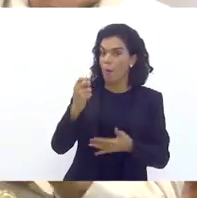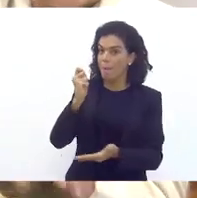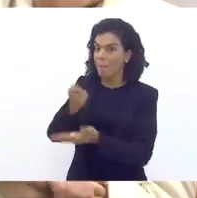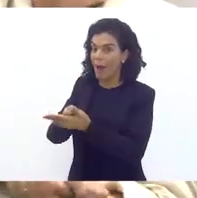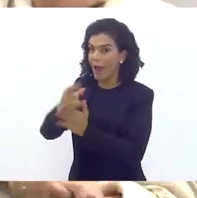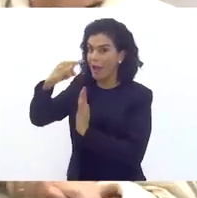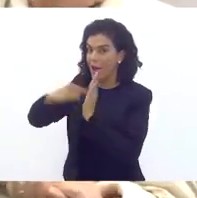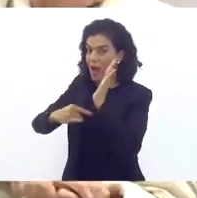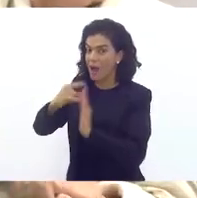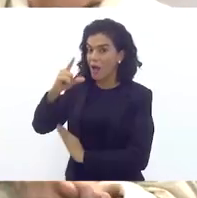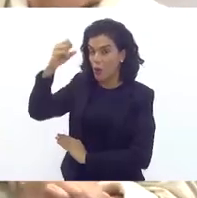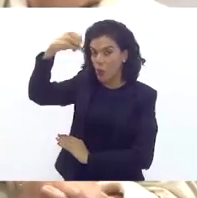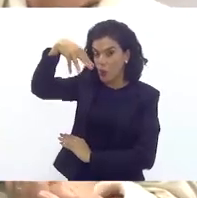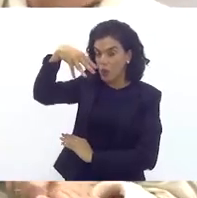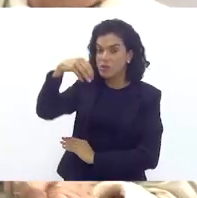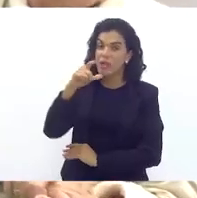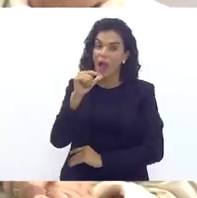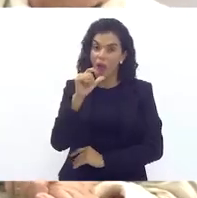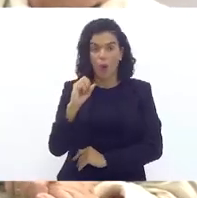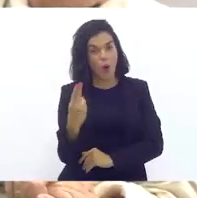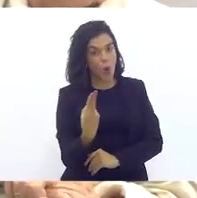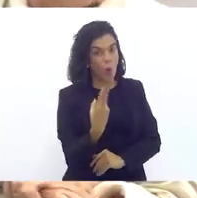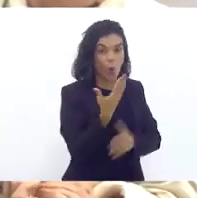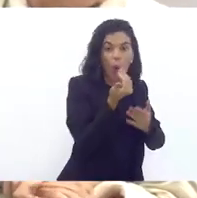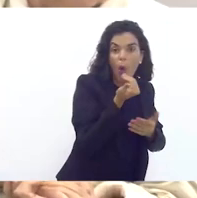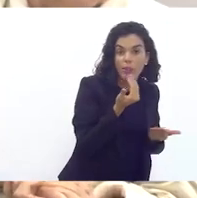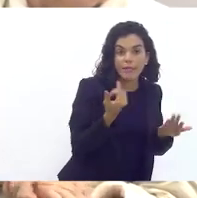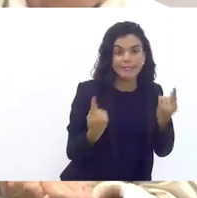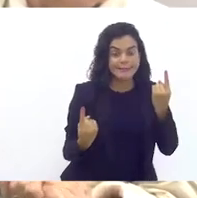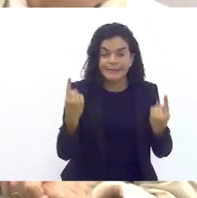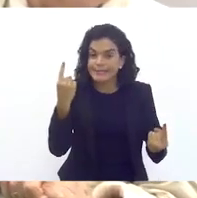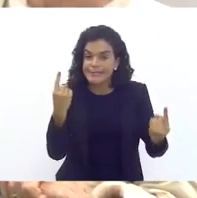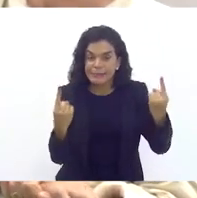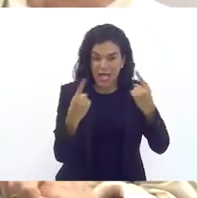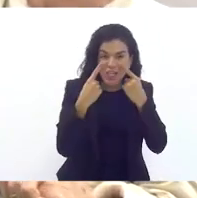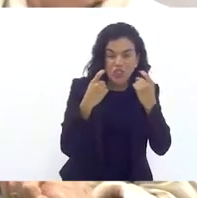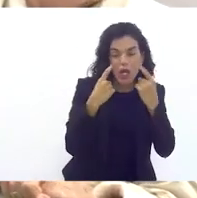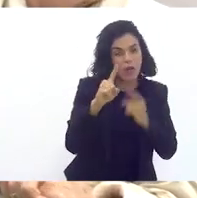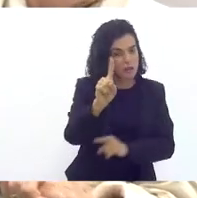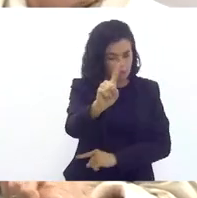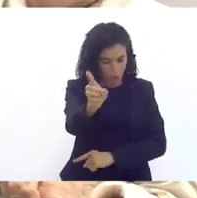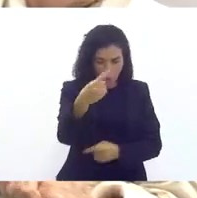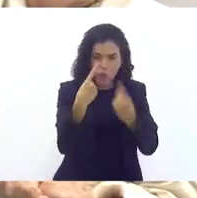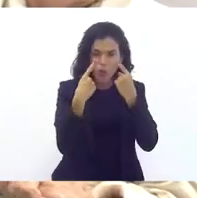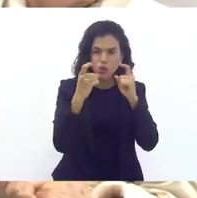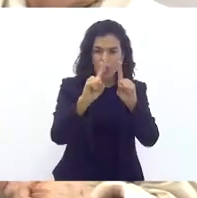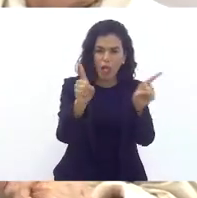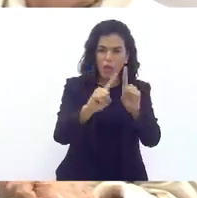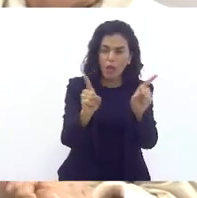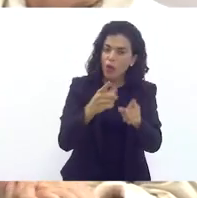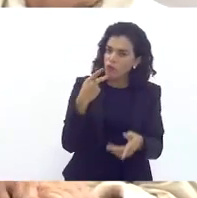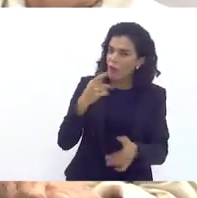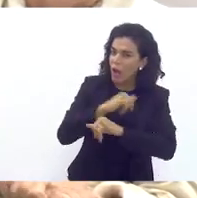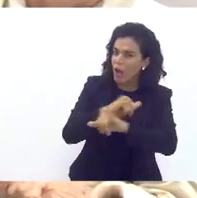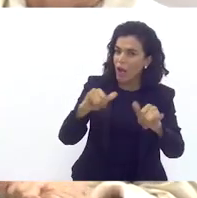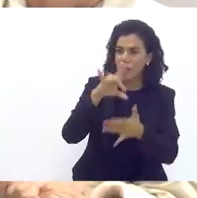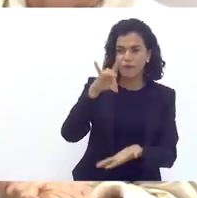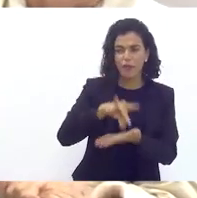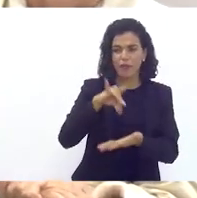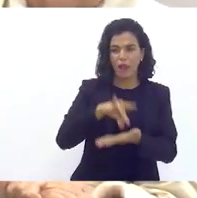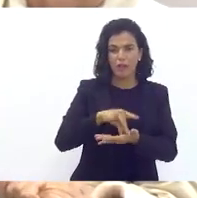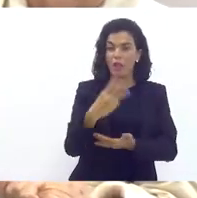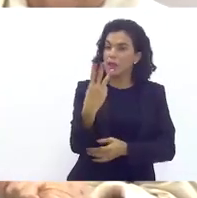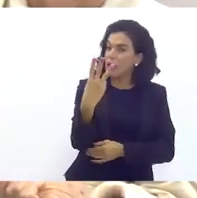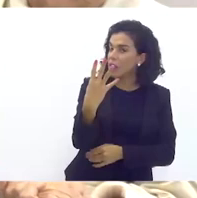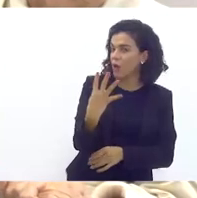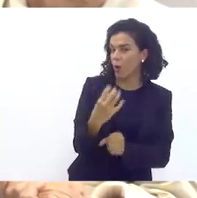água, ou então a senhora come. É verdade. E aí, ah, você está chorando, não estou chorando, não. Estou contando a realidade de 34